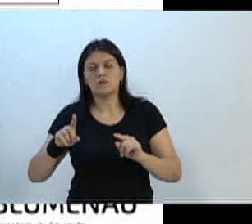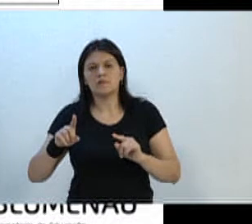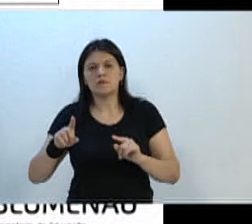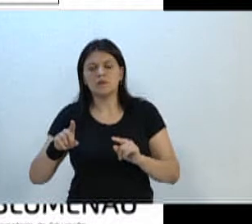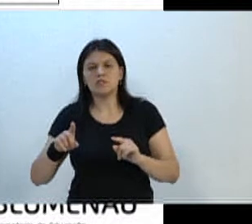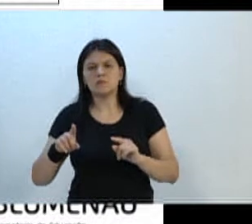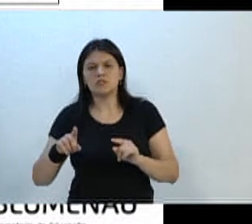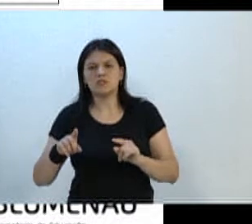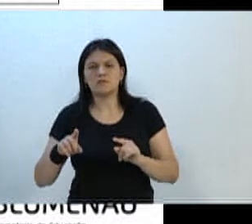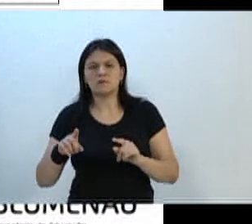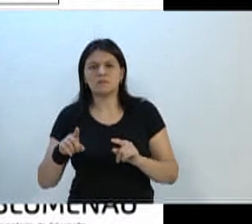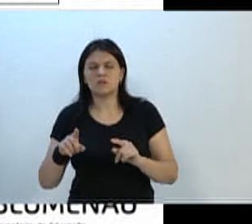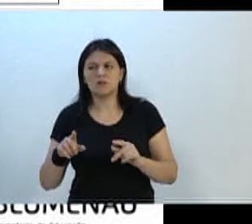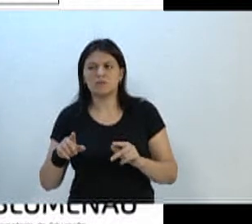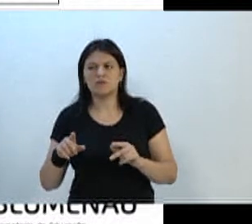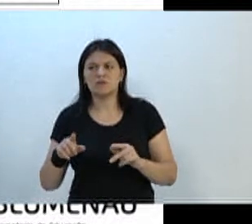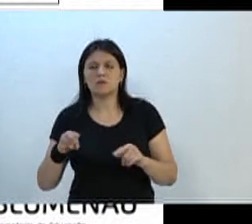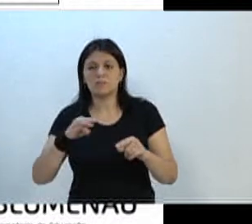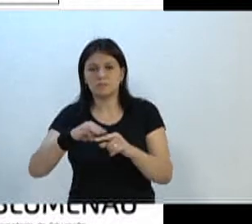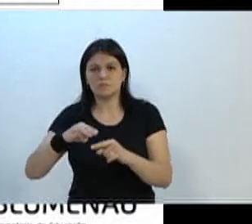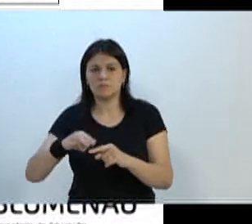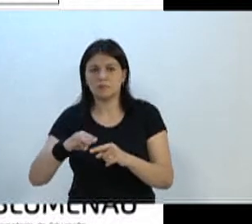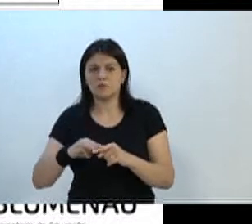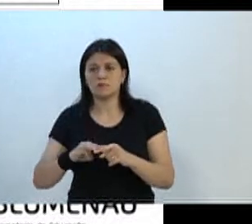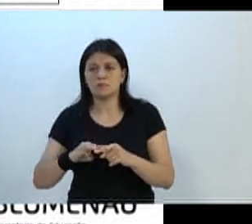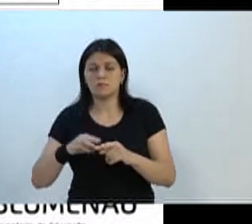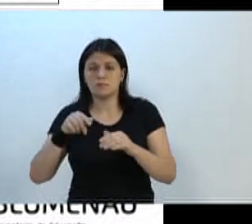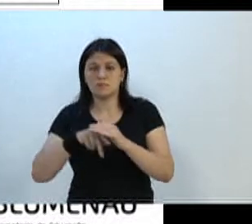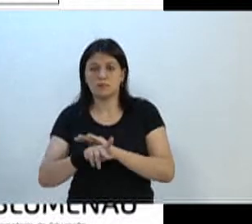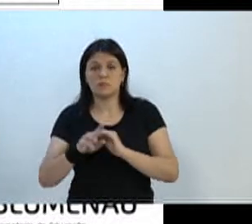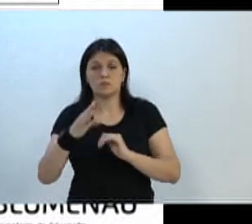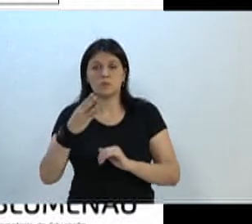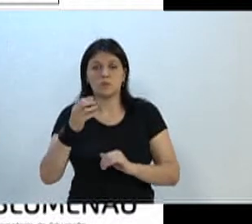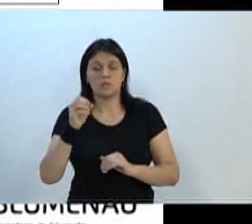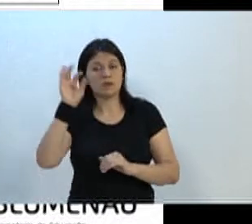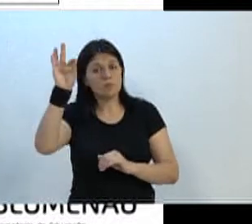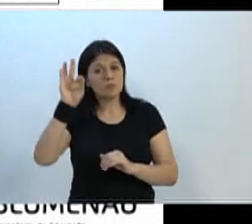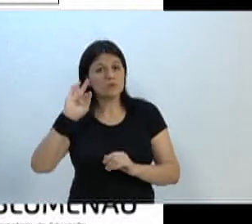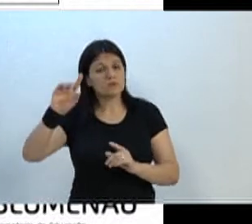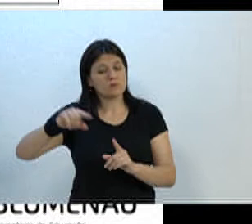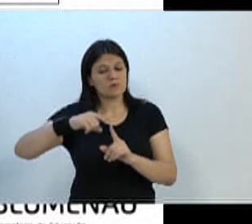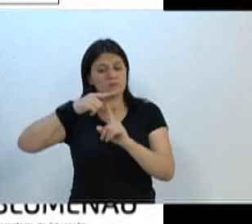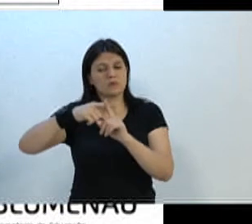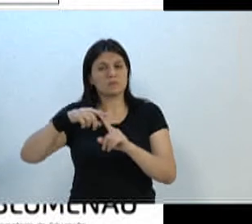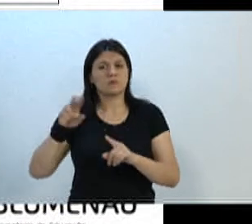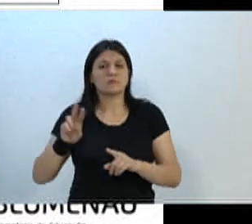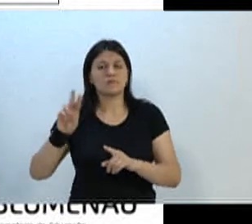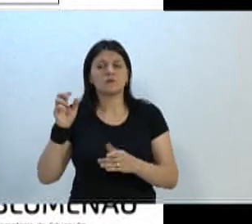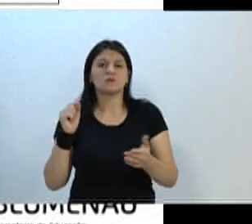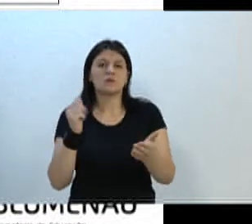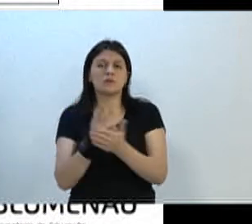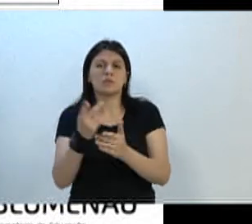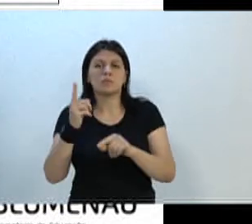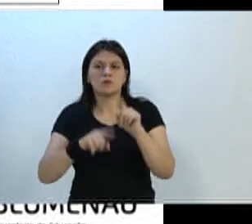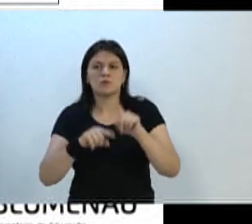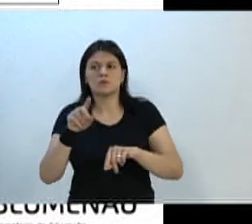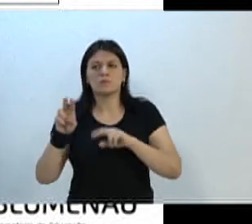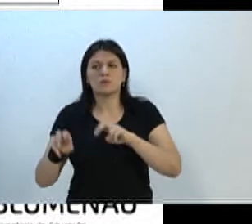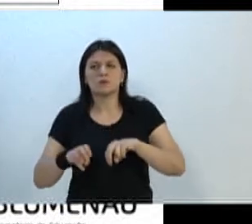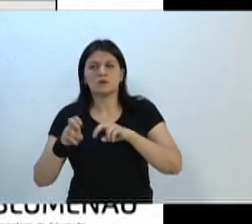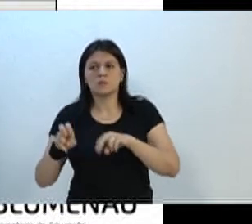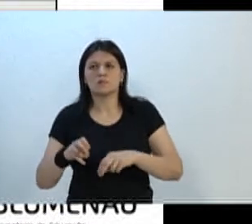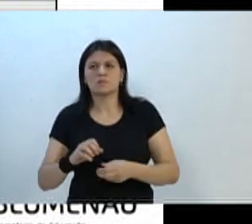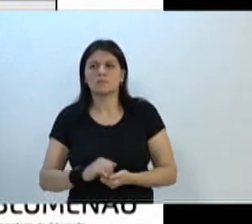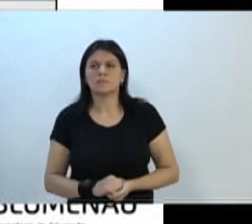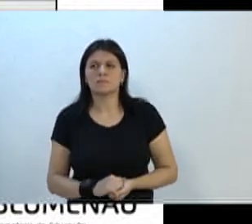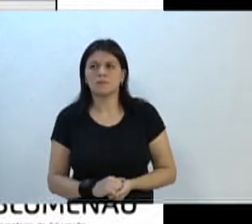no município nós aplicamos acima de 40% desse valor na compra de produtos da agricultura